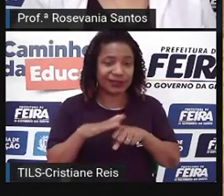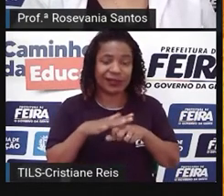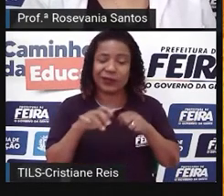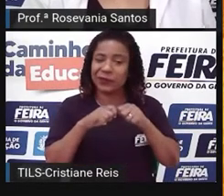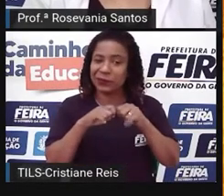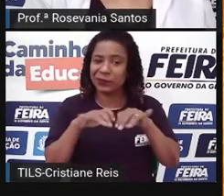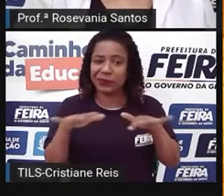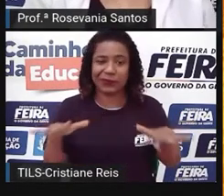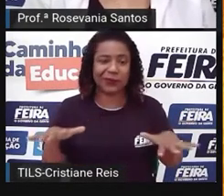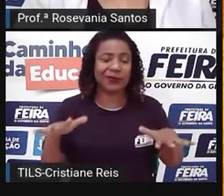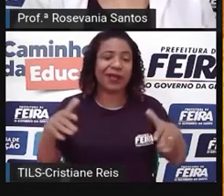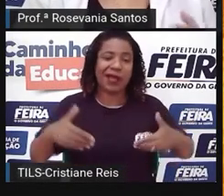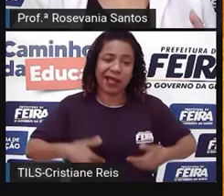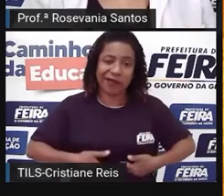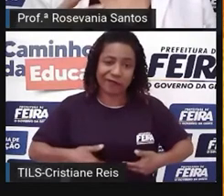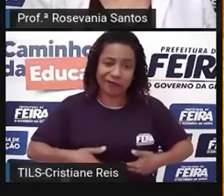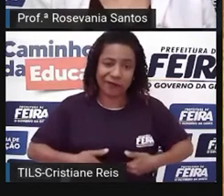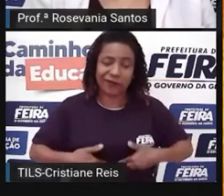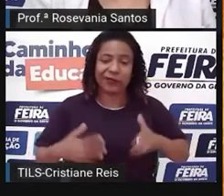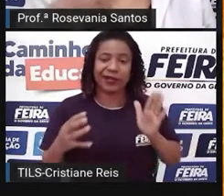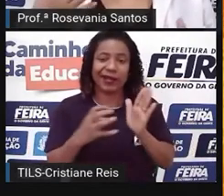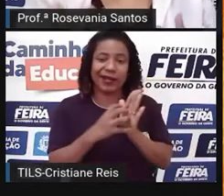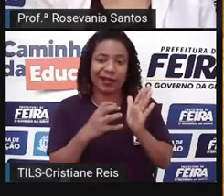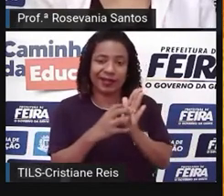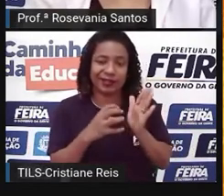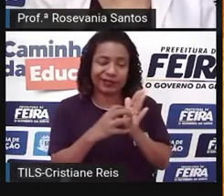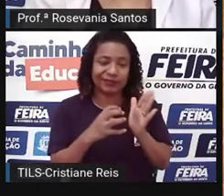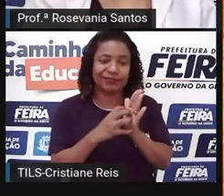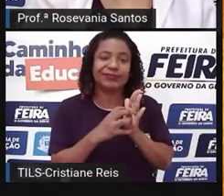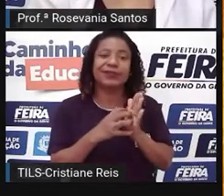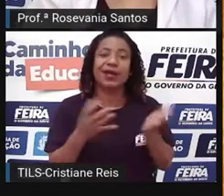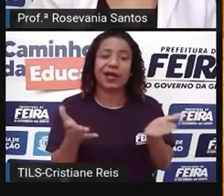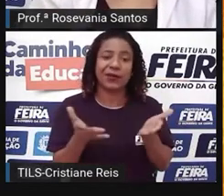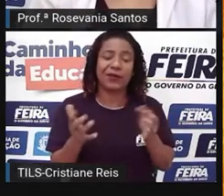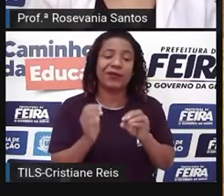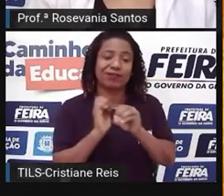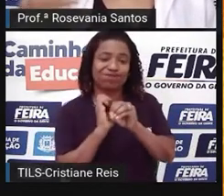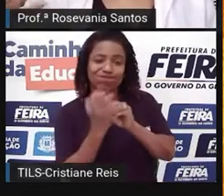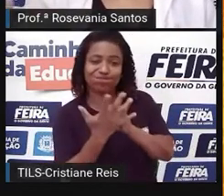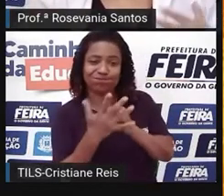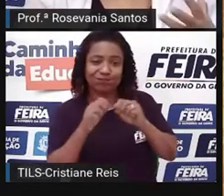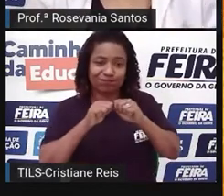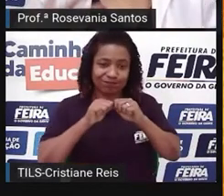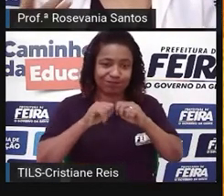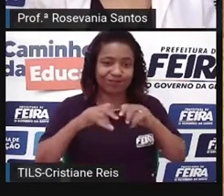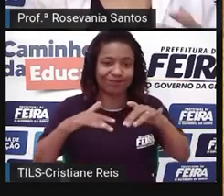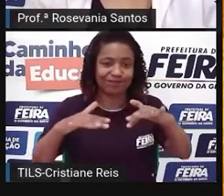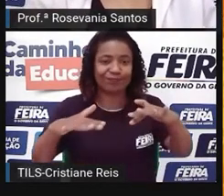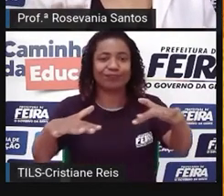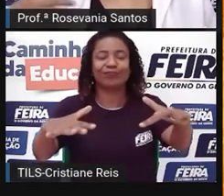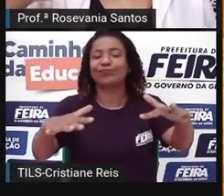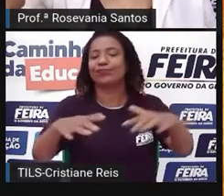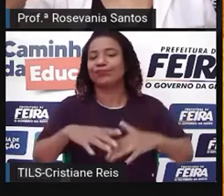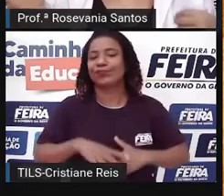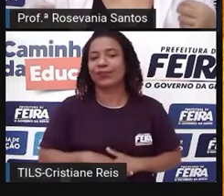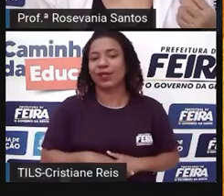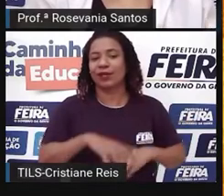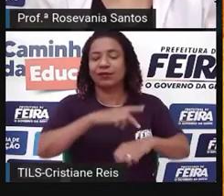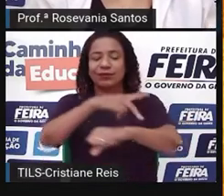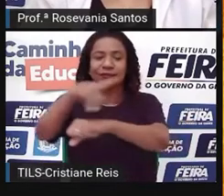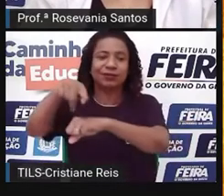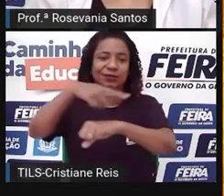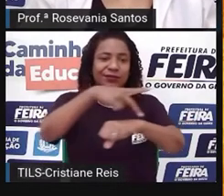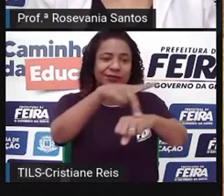A fome, a AIDS. Agora a gente está tendo o problema da COVID-19, enquanto muitos países do mundo já estão